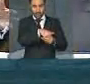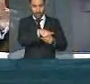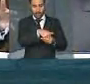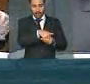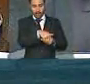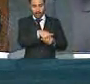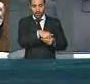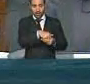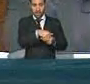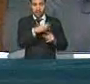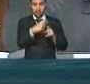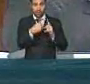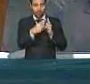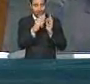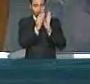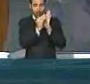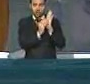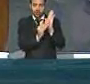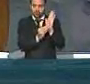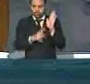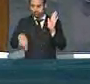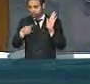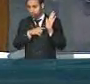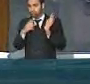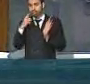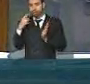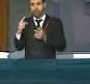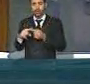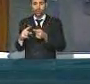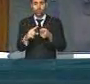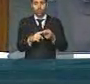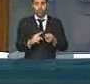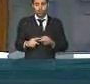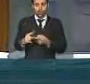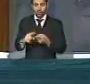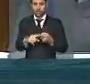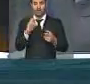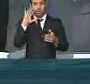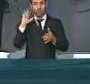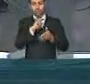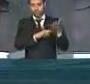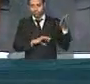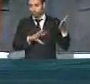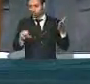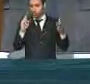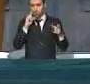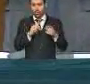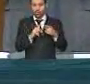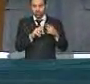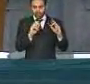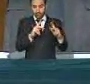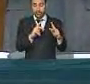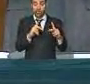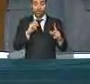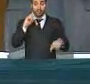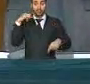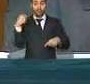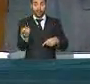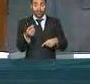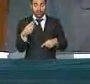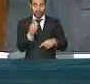o conteúdo foi pacificado a resolução em seguida nós votaríamos